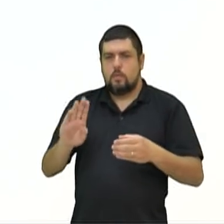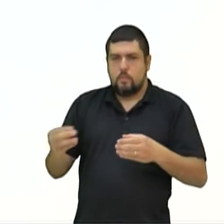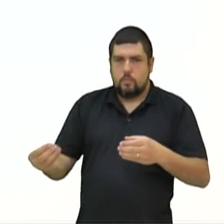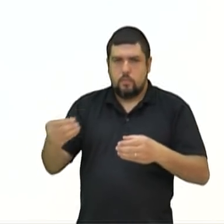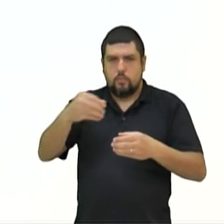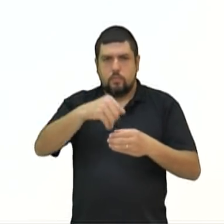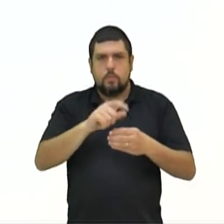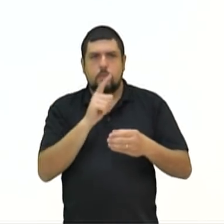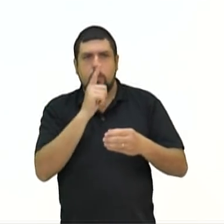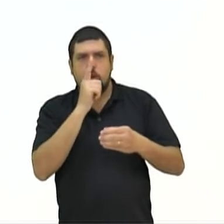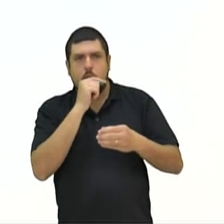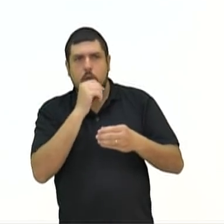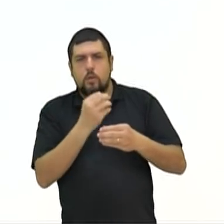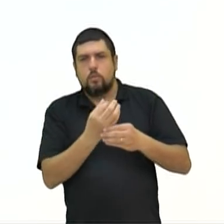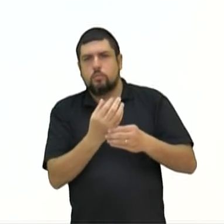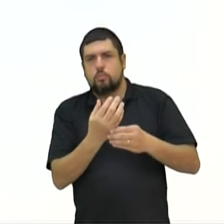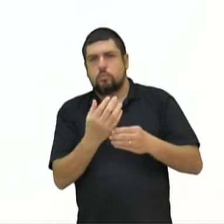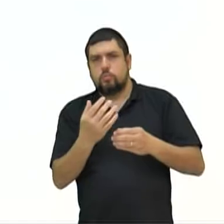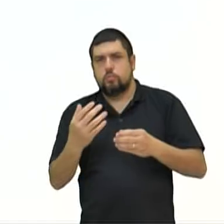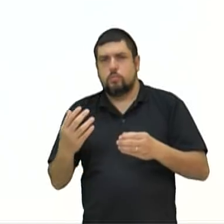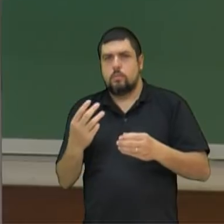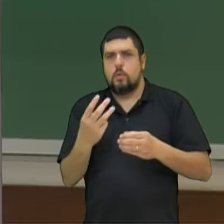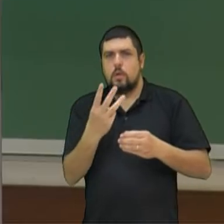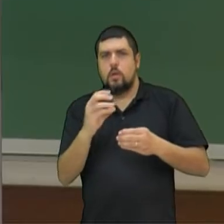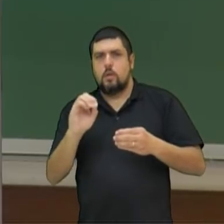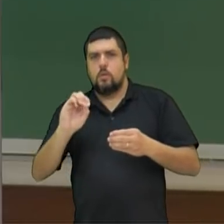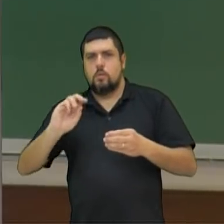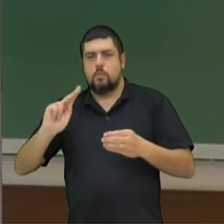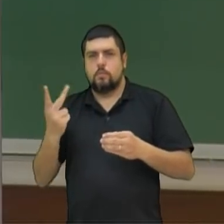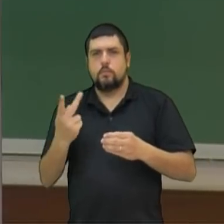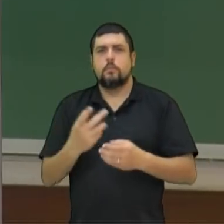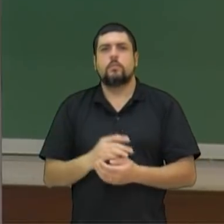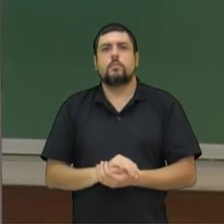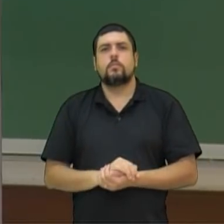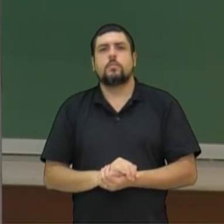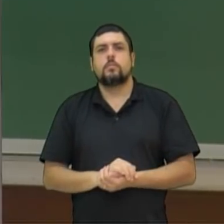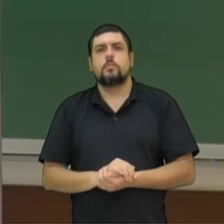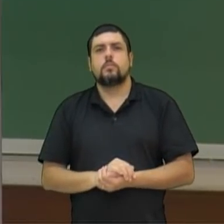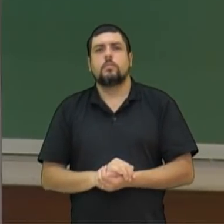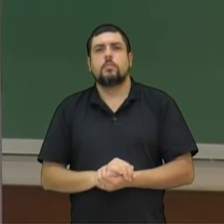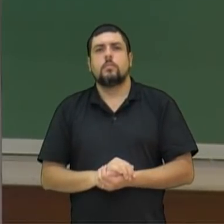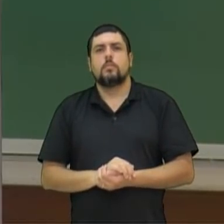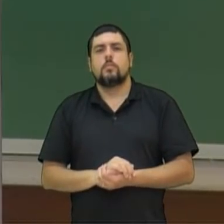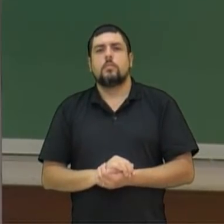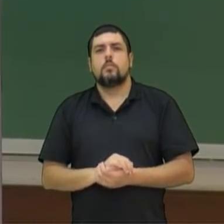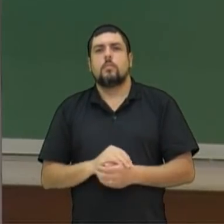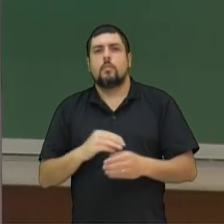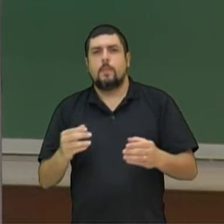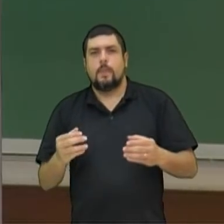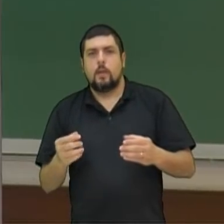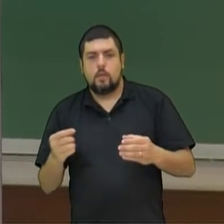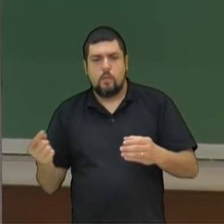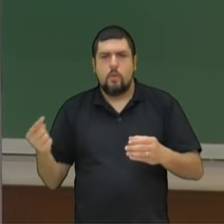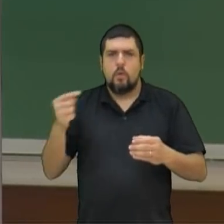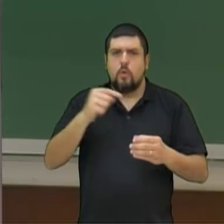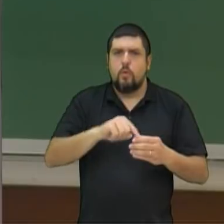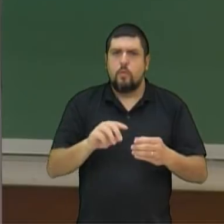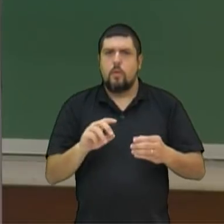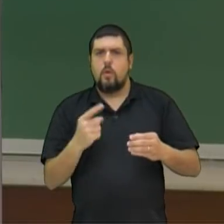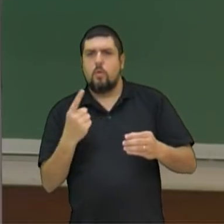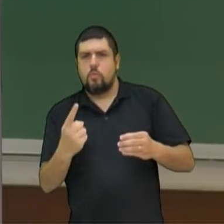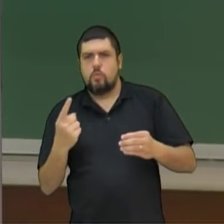e 3 hidróxidos. Tudo bem? Mais hidróxidos, mais forte? Não, não tem essa